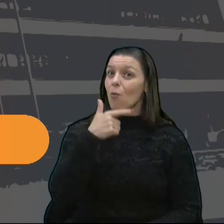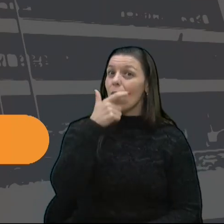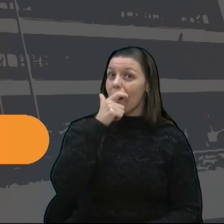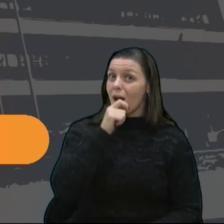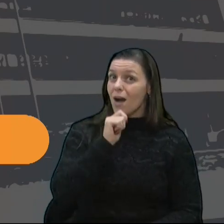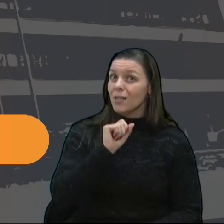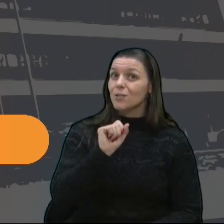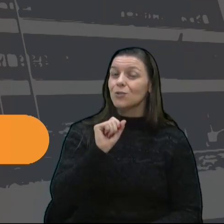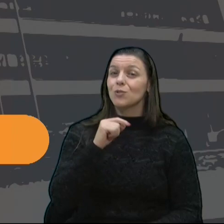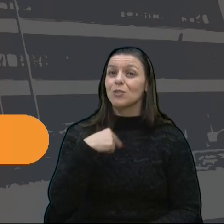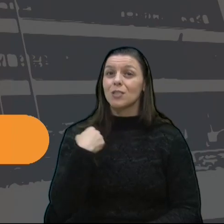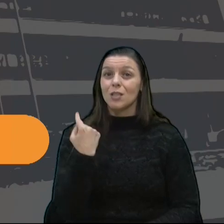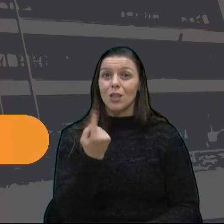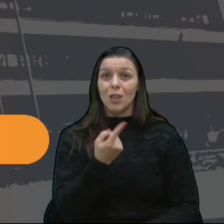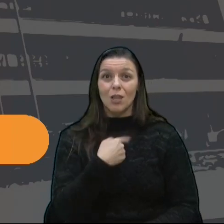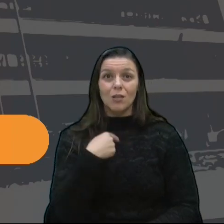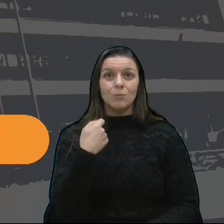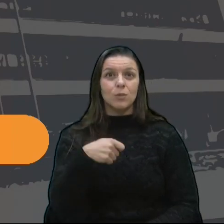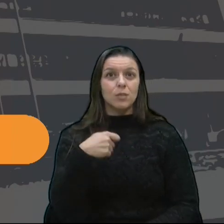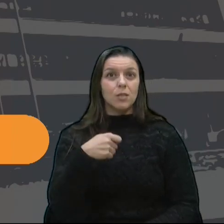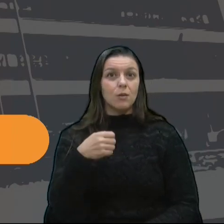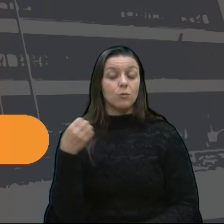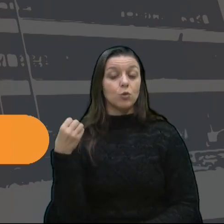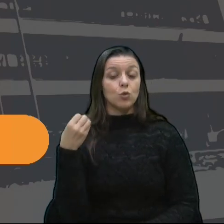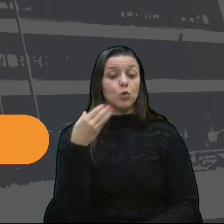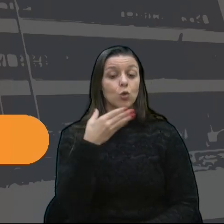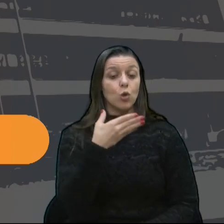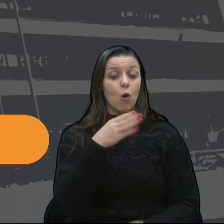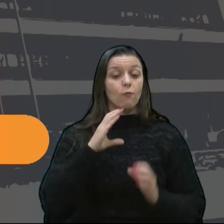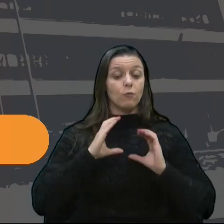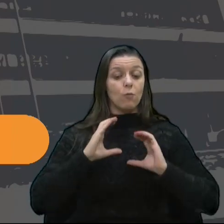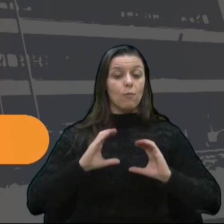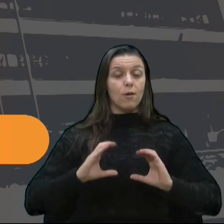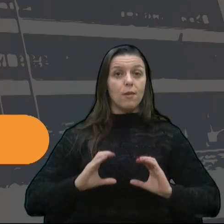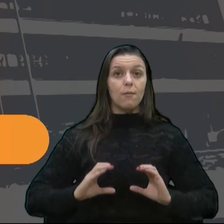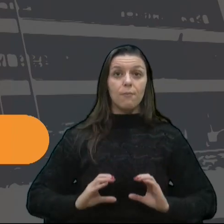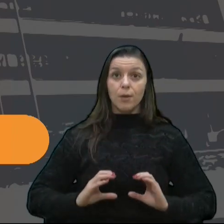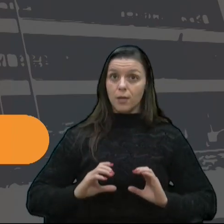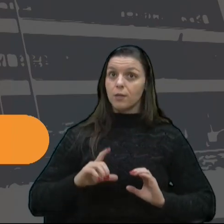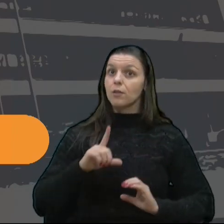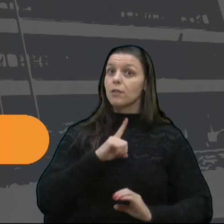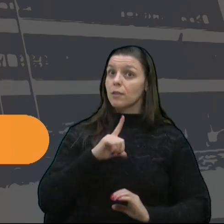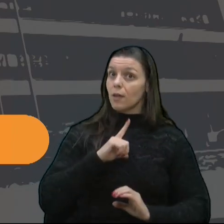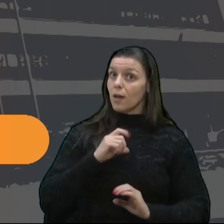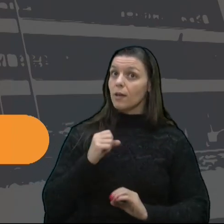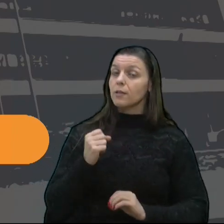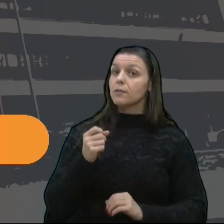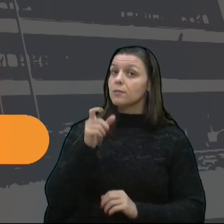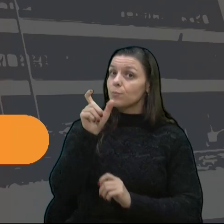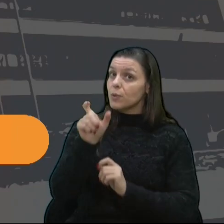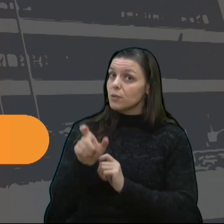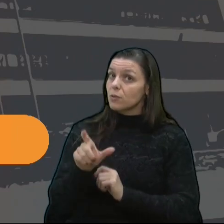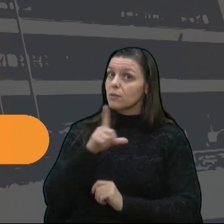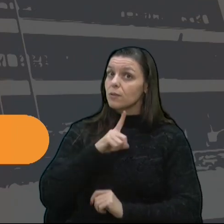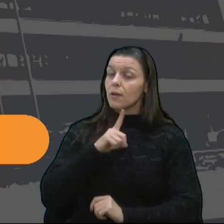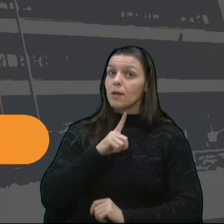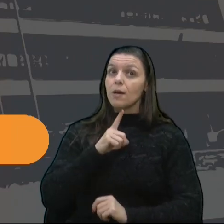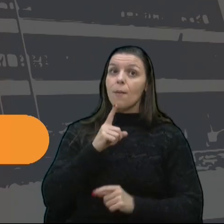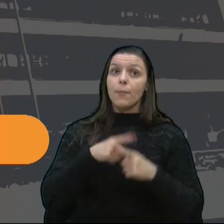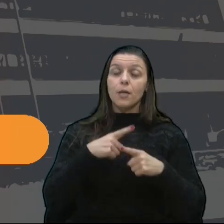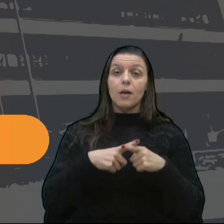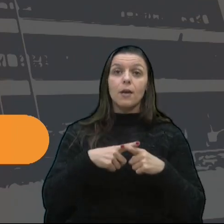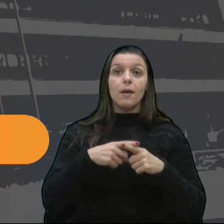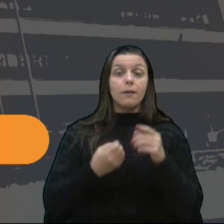ficar atentos a esses novos comportamentos que as pessoas estão tendo, porque a gente tem que